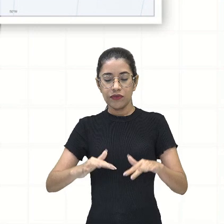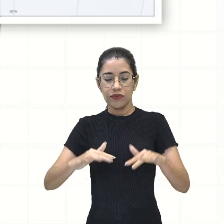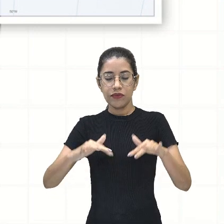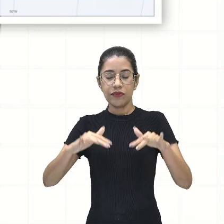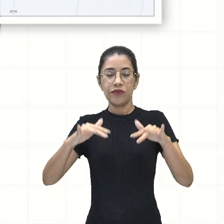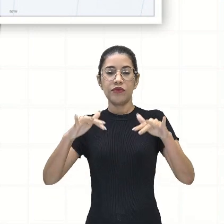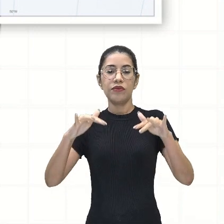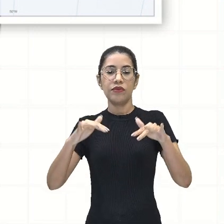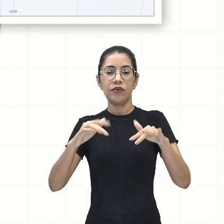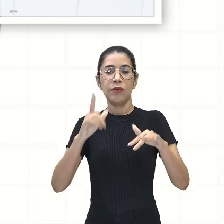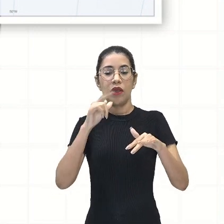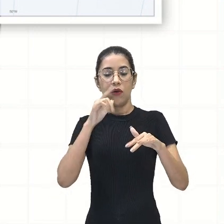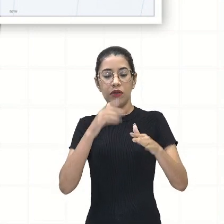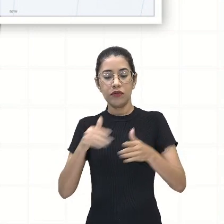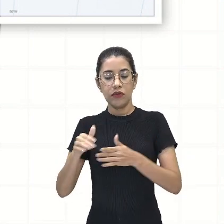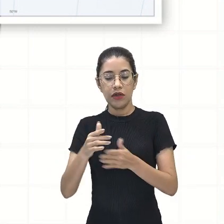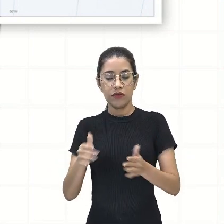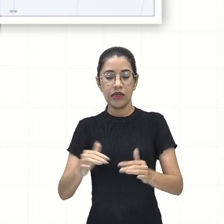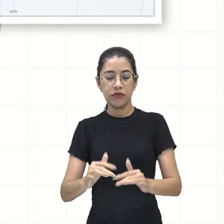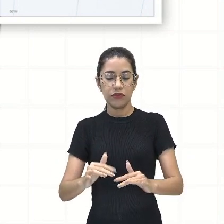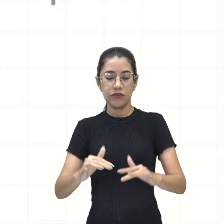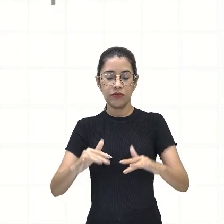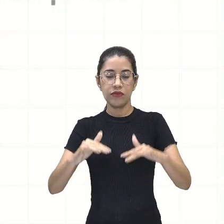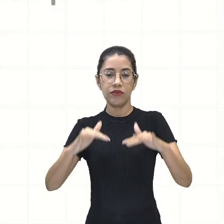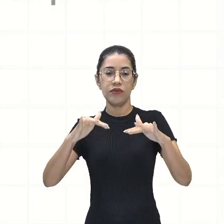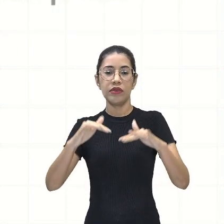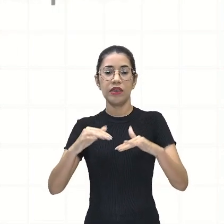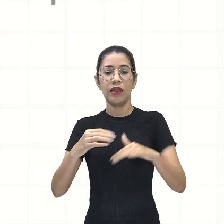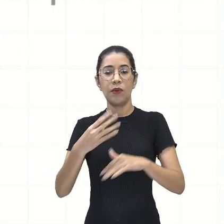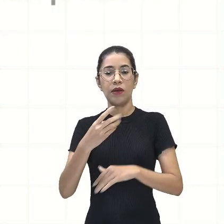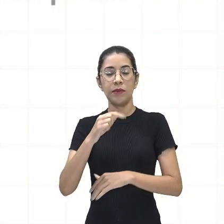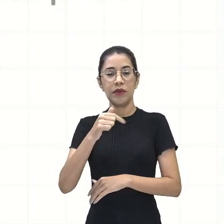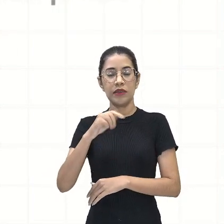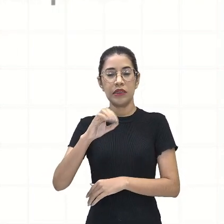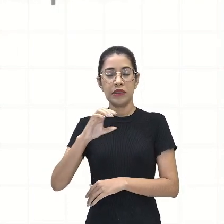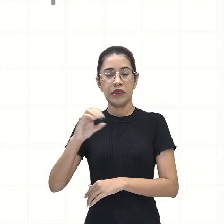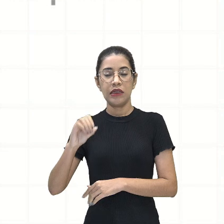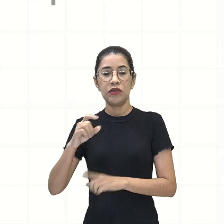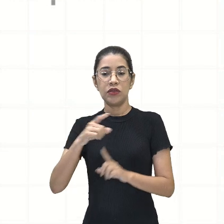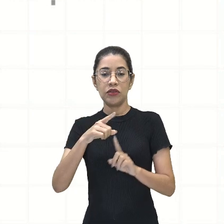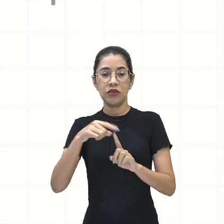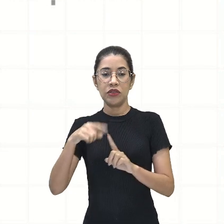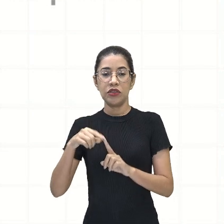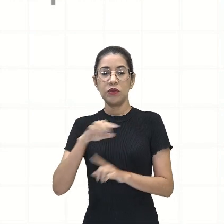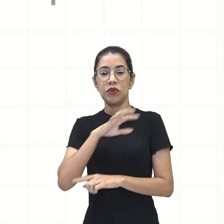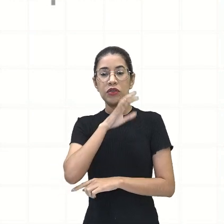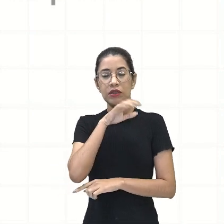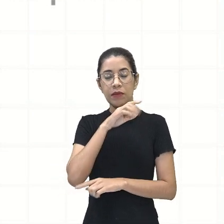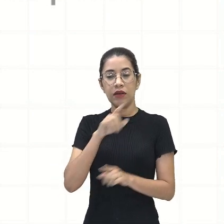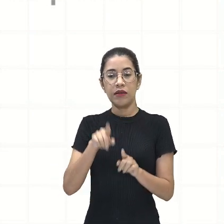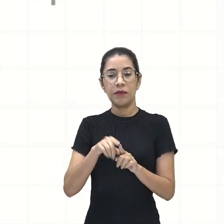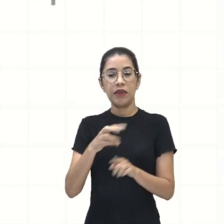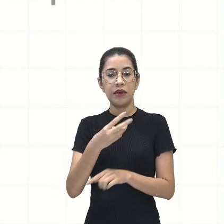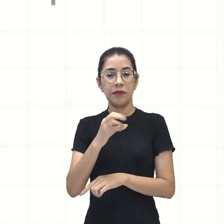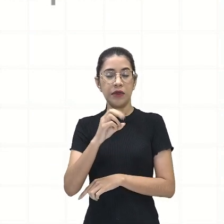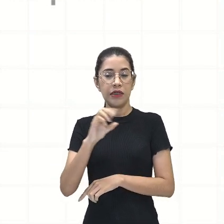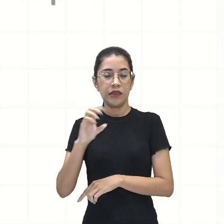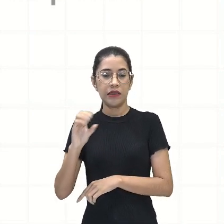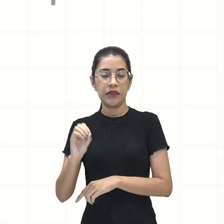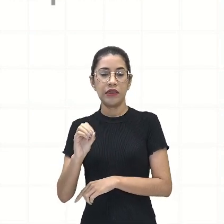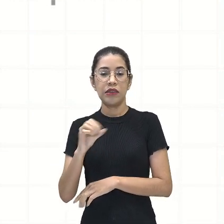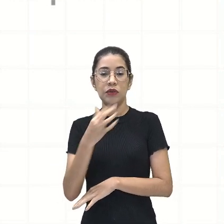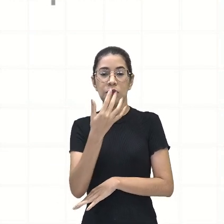quando os rios transbordam. Né? Existem pelo menos 4.700 espécies, sendo 3.500 espécies